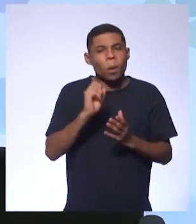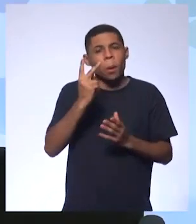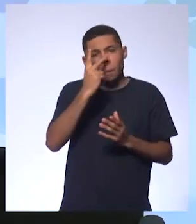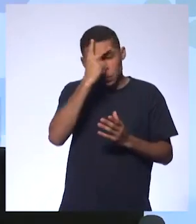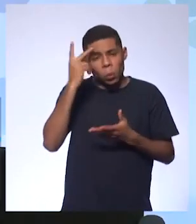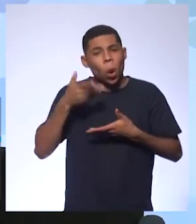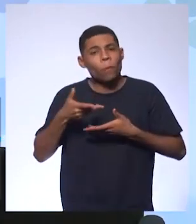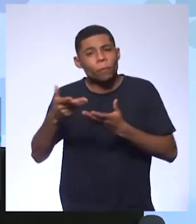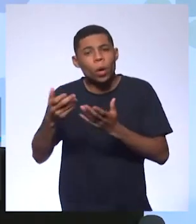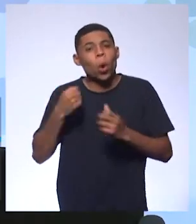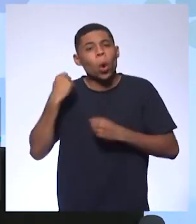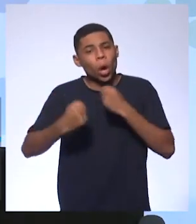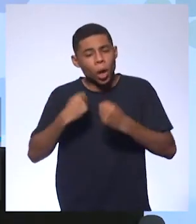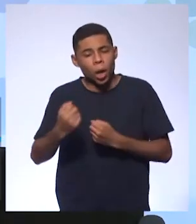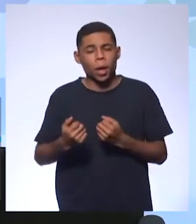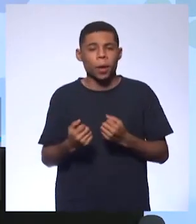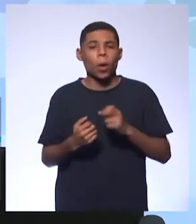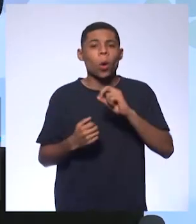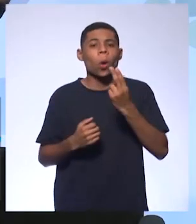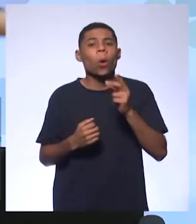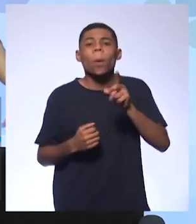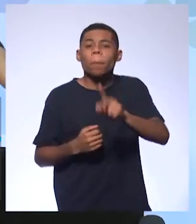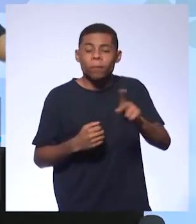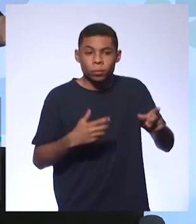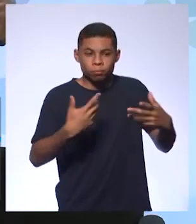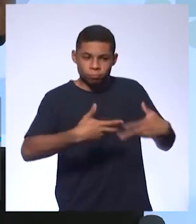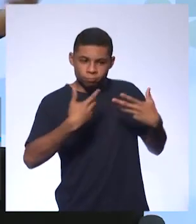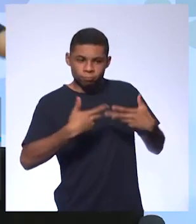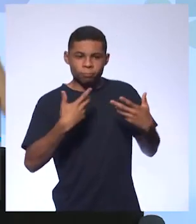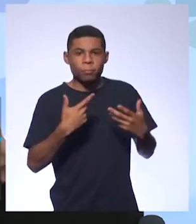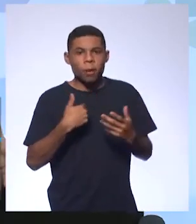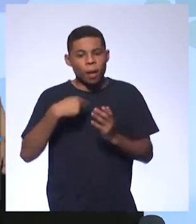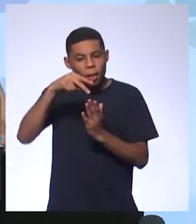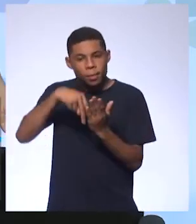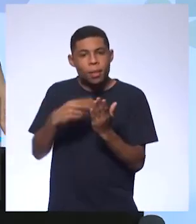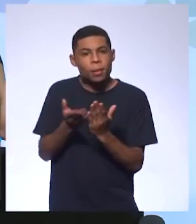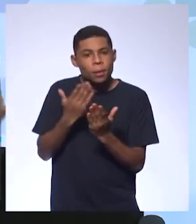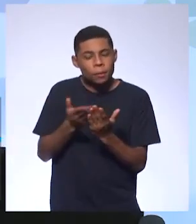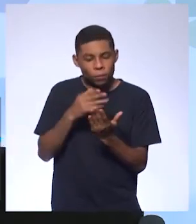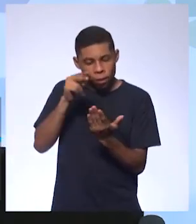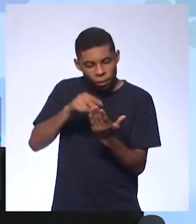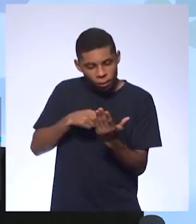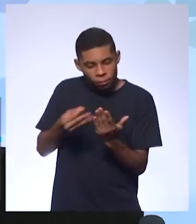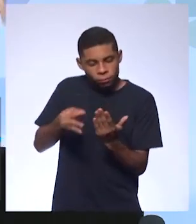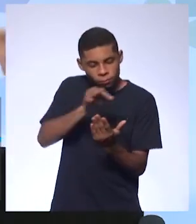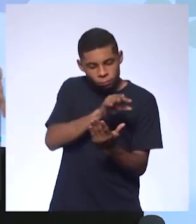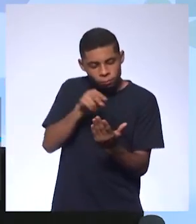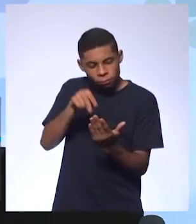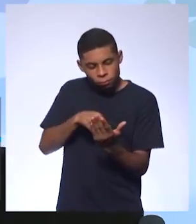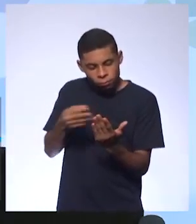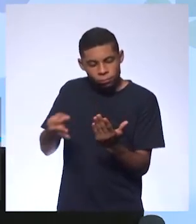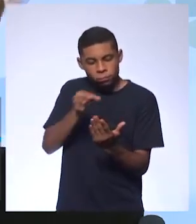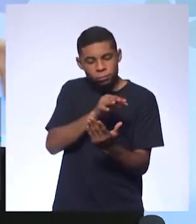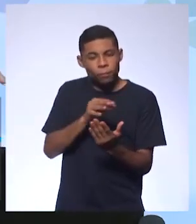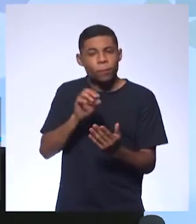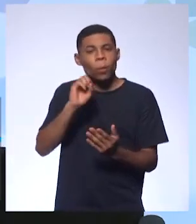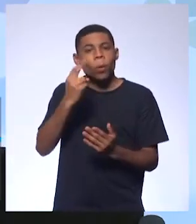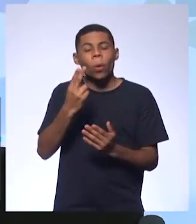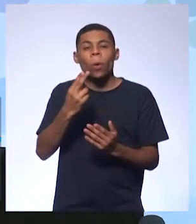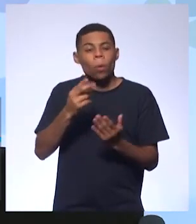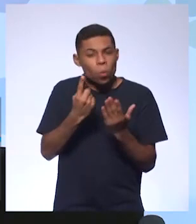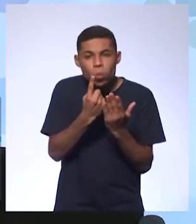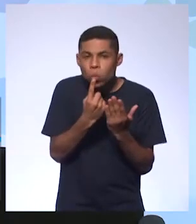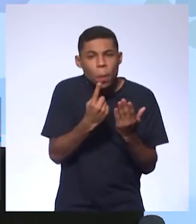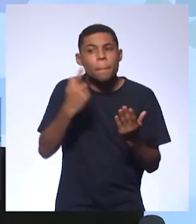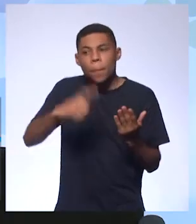convida, né, para ir correr, ou um professor te incentiva a ler um livro, né, ou mesmo a ler mais de um